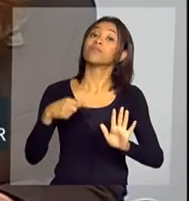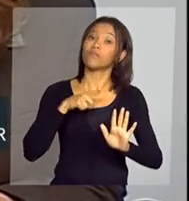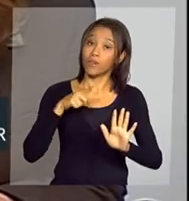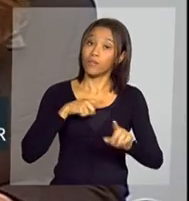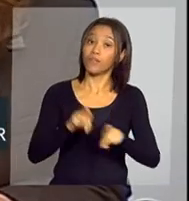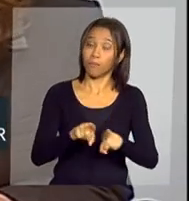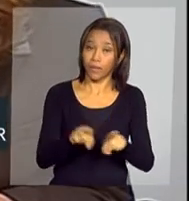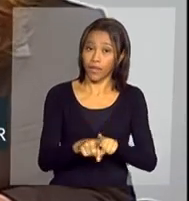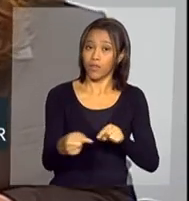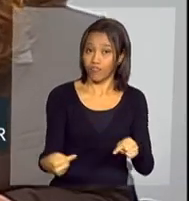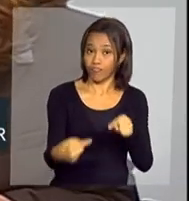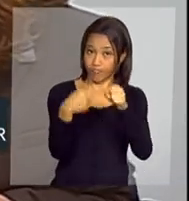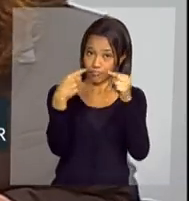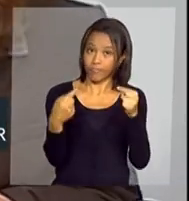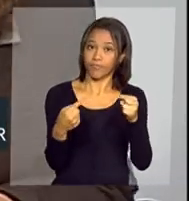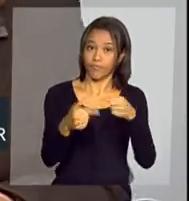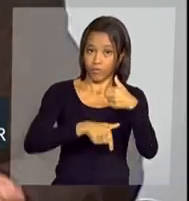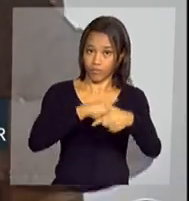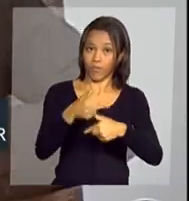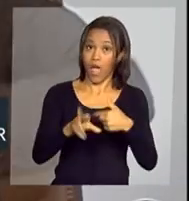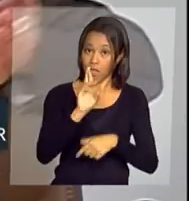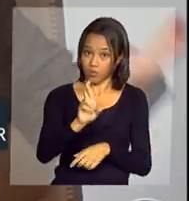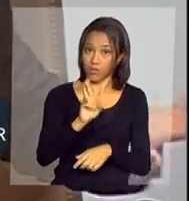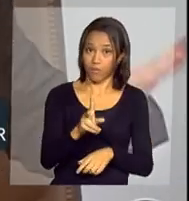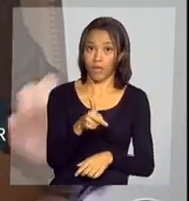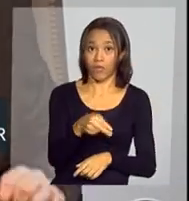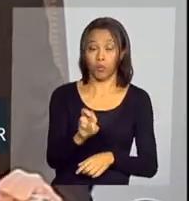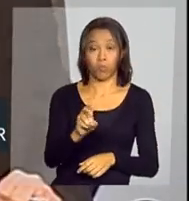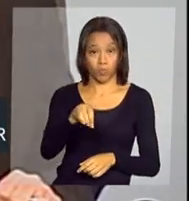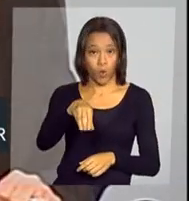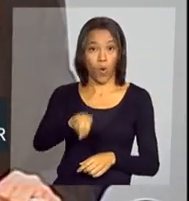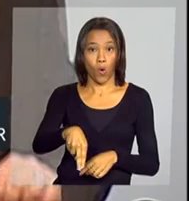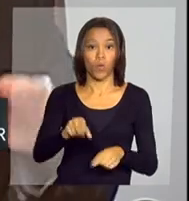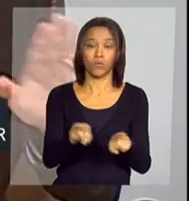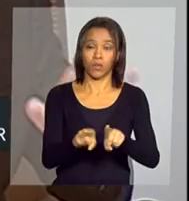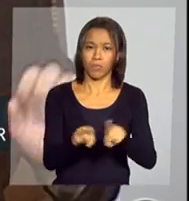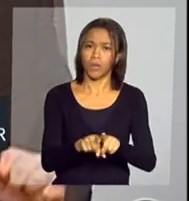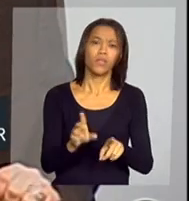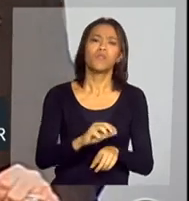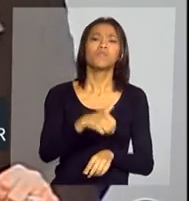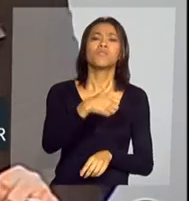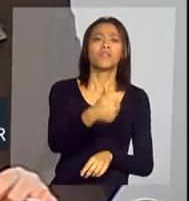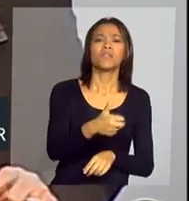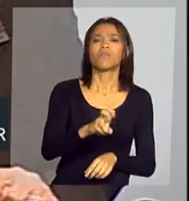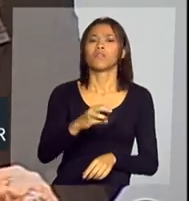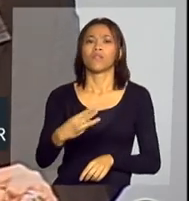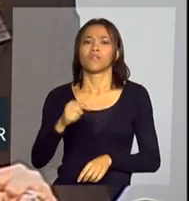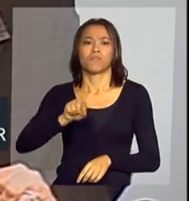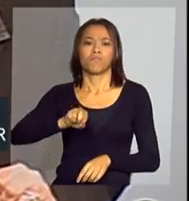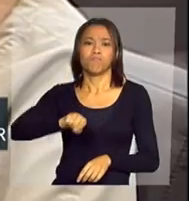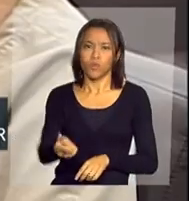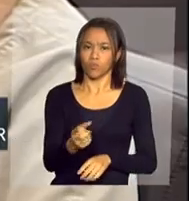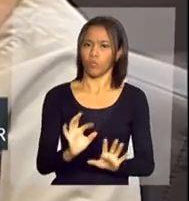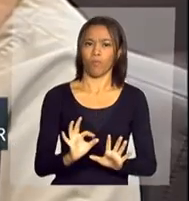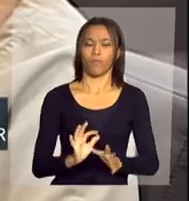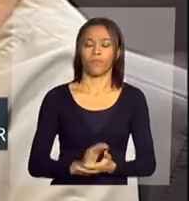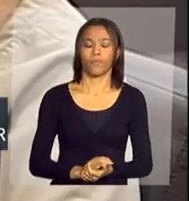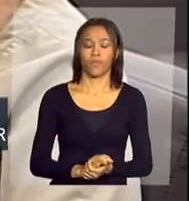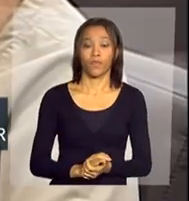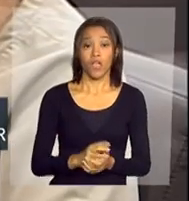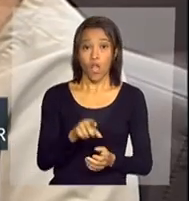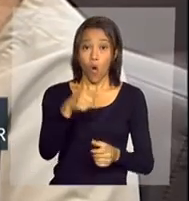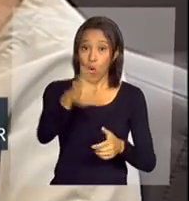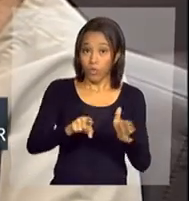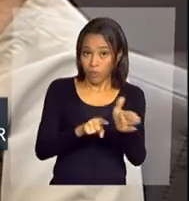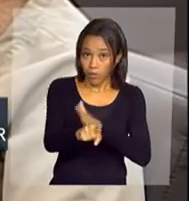relação de consumo e está numa outra classificação nesse 153.000 Extra pro com uma outra permite que você